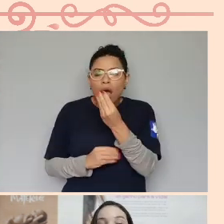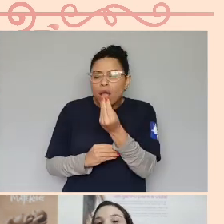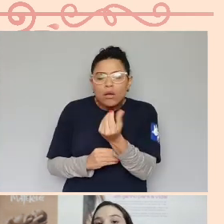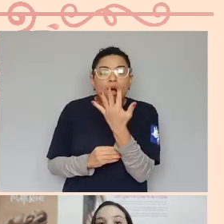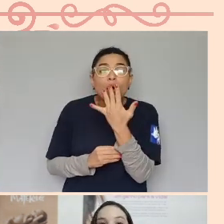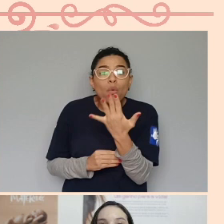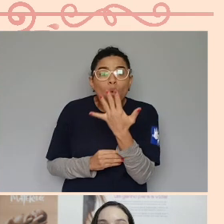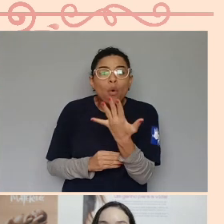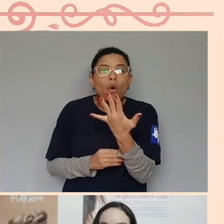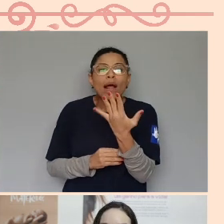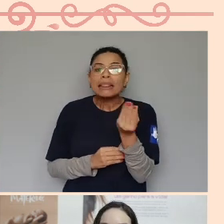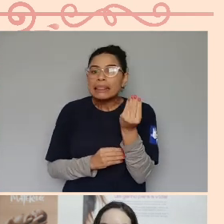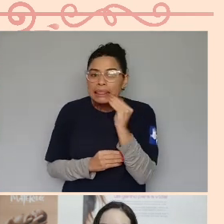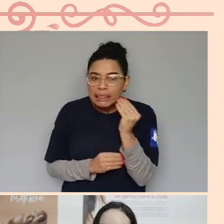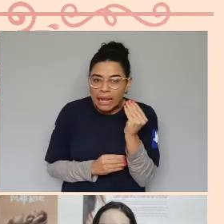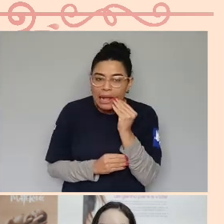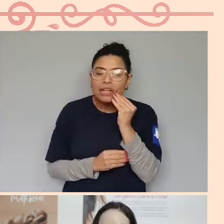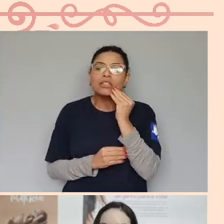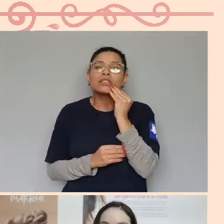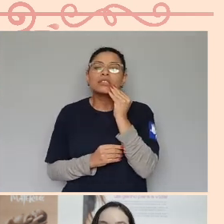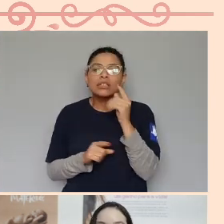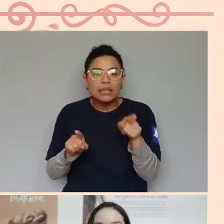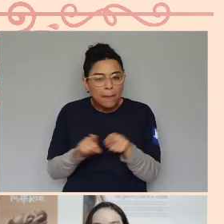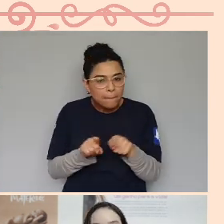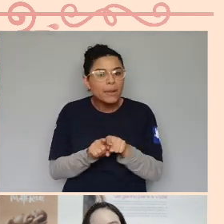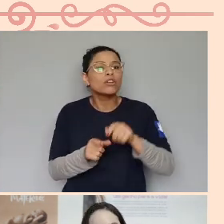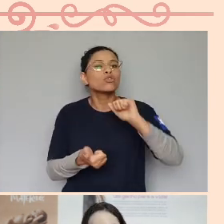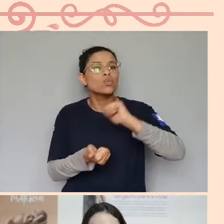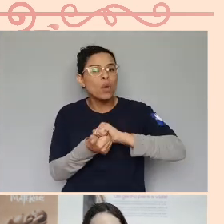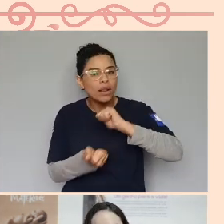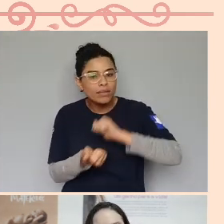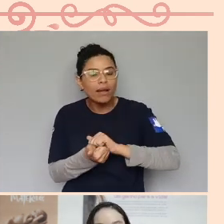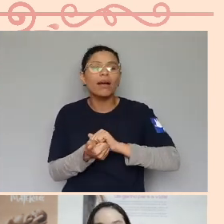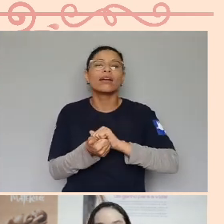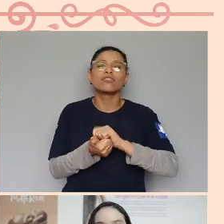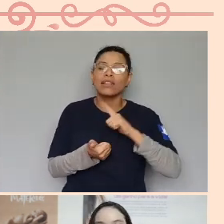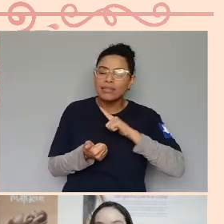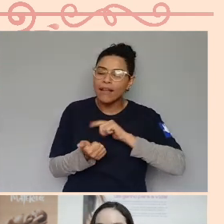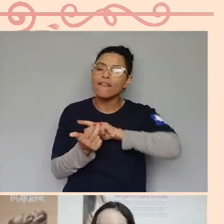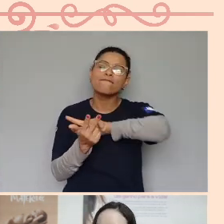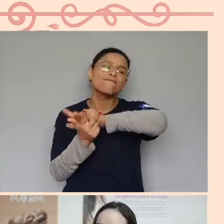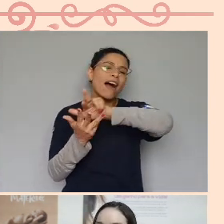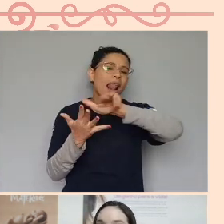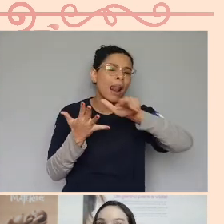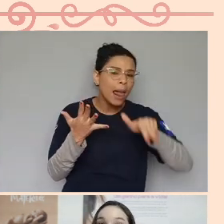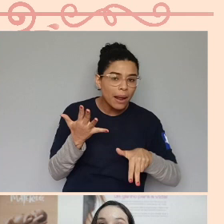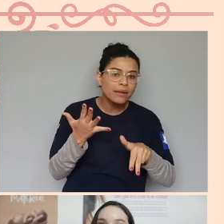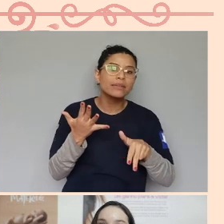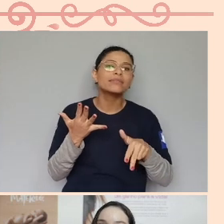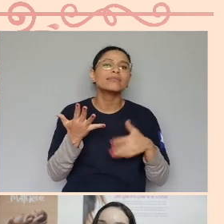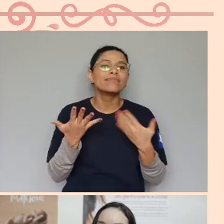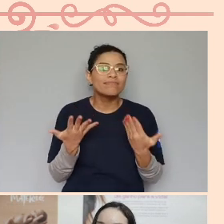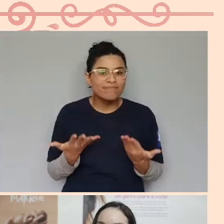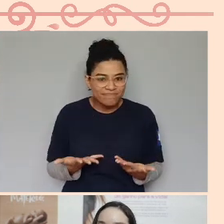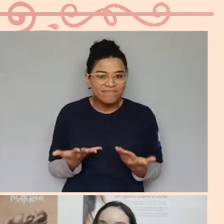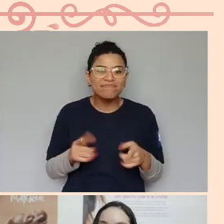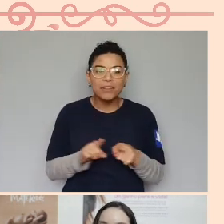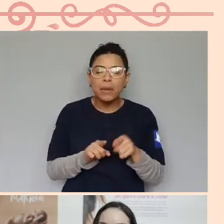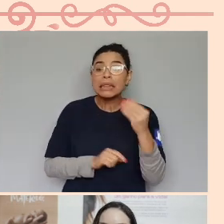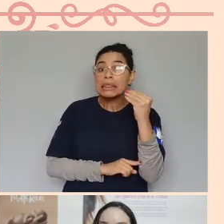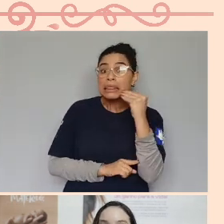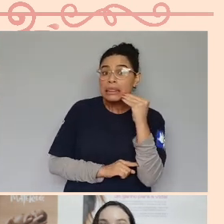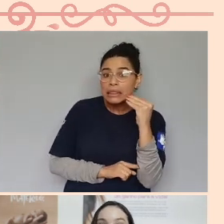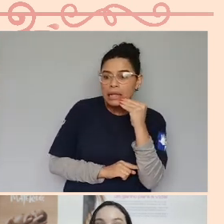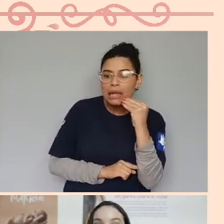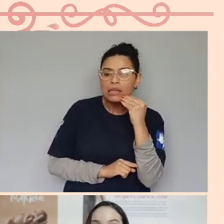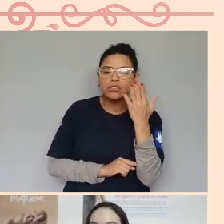leite. Tem vários testes de controle de qualidade, que é o teste de acidez, o teste de micro-organismos, o crematócrito, que é um teste que a gente